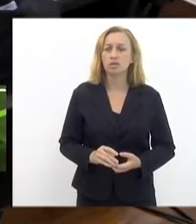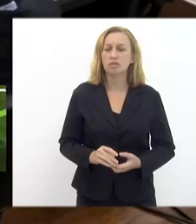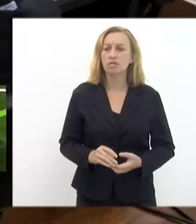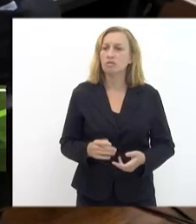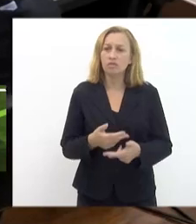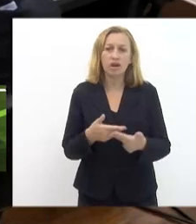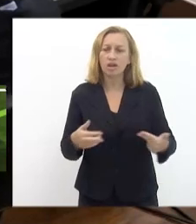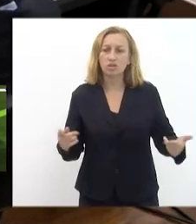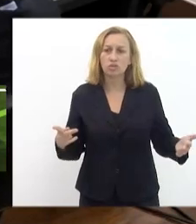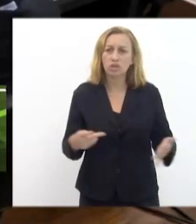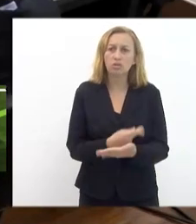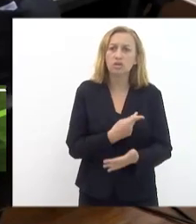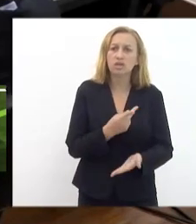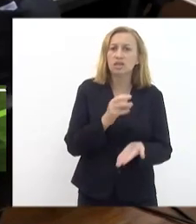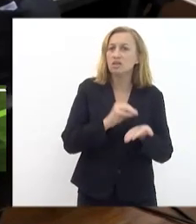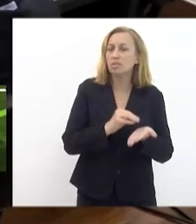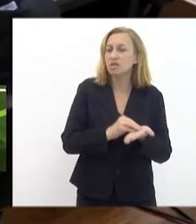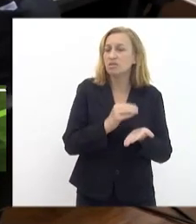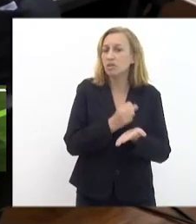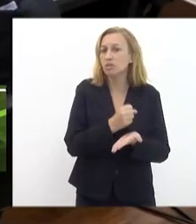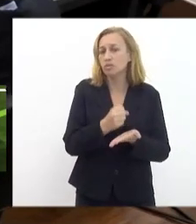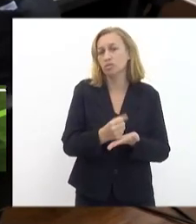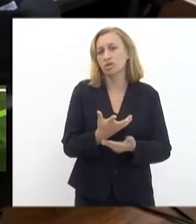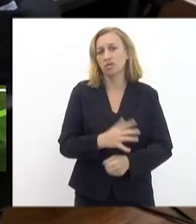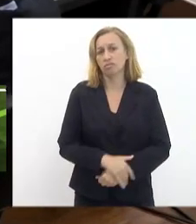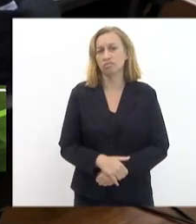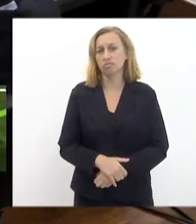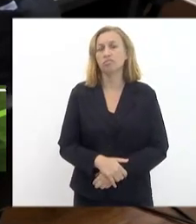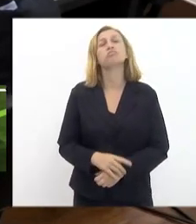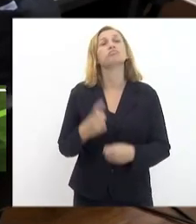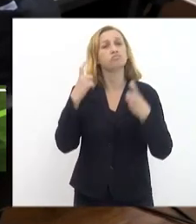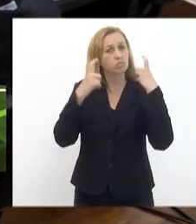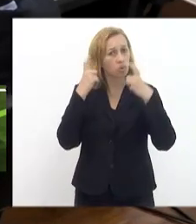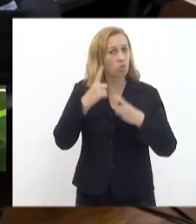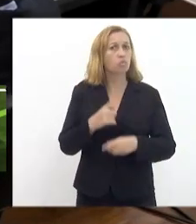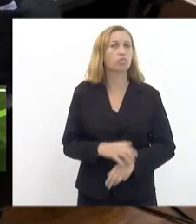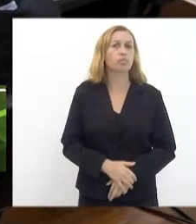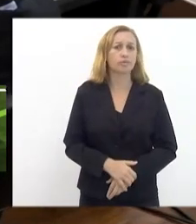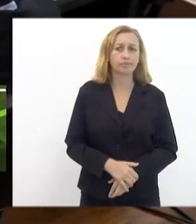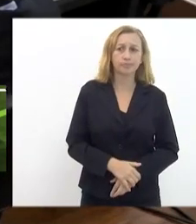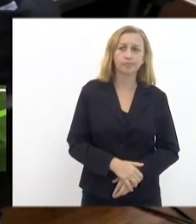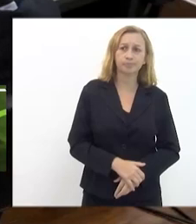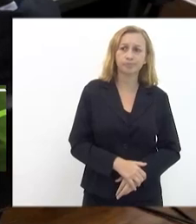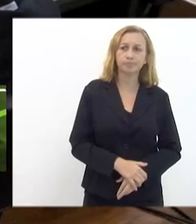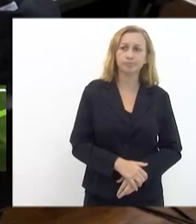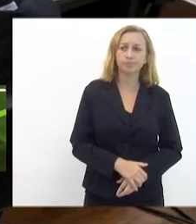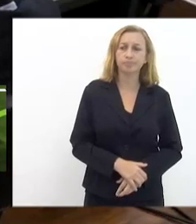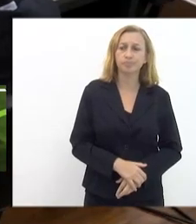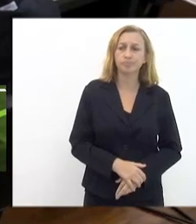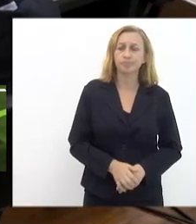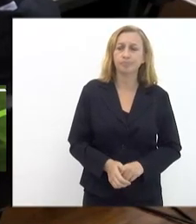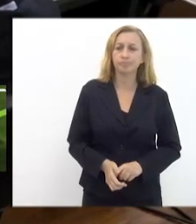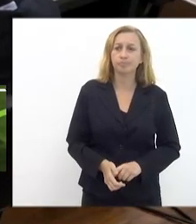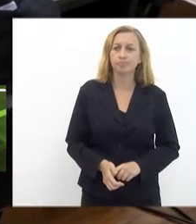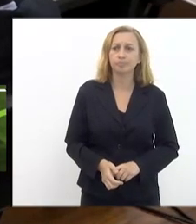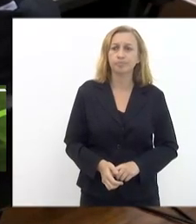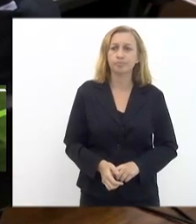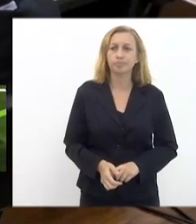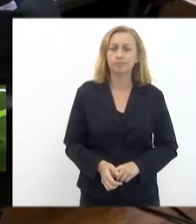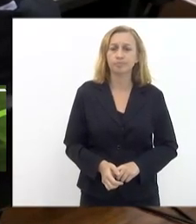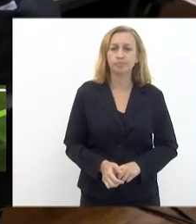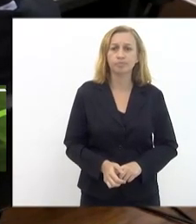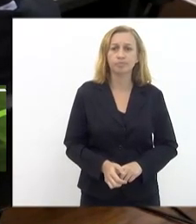e esse aí é uma coisa que preocupa a gente quer ver ó a obra né aí Jackson